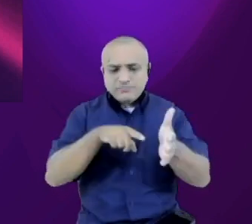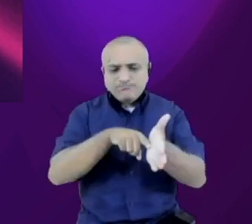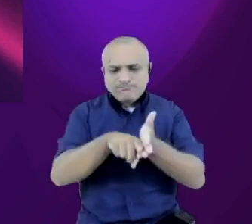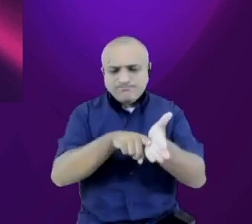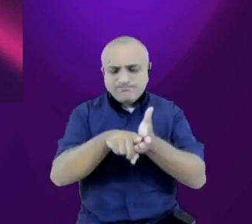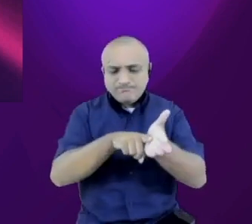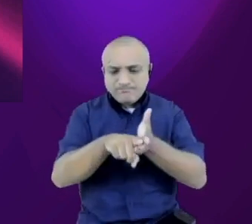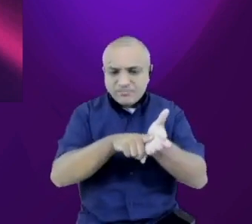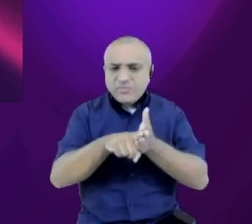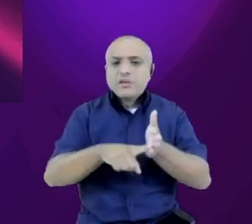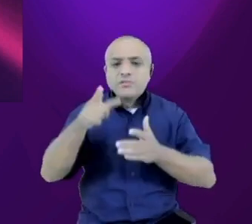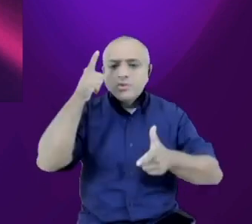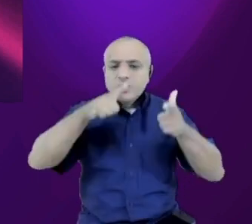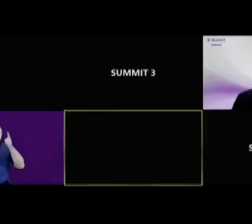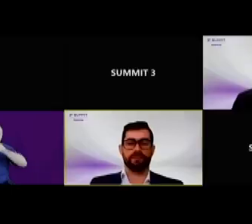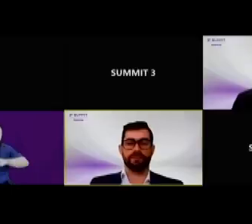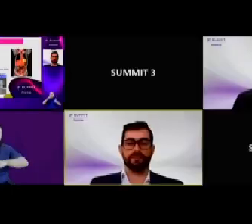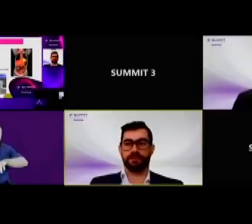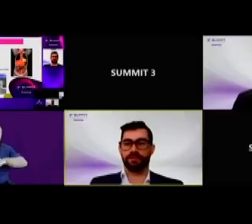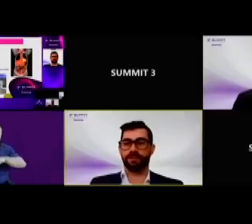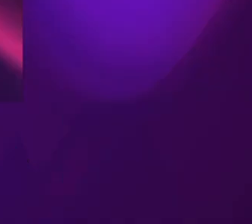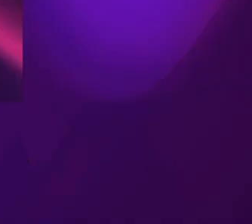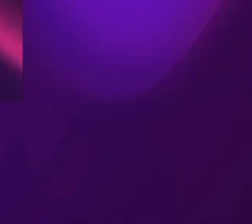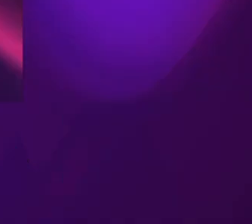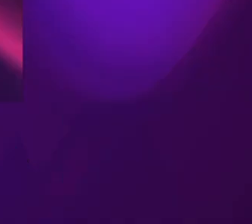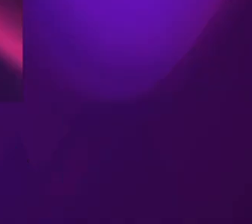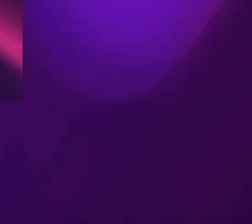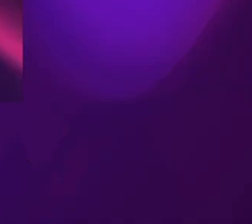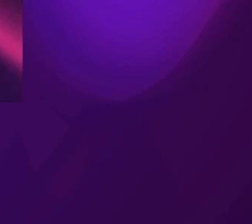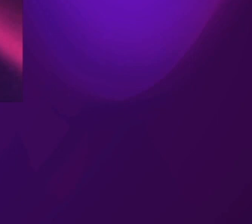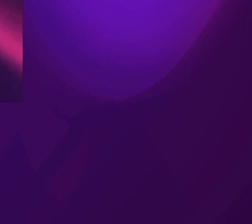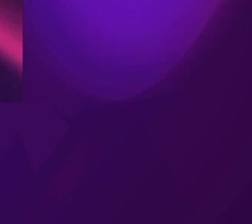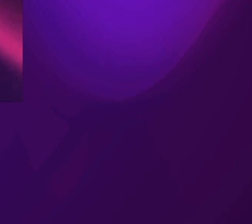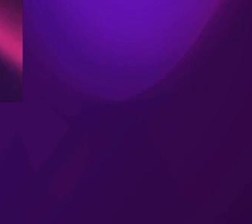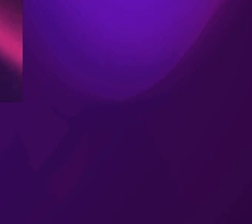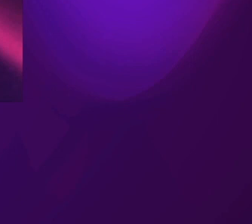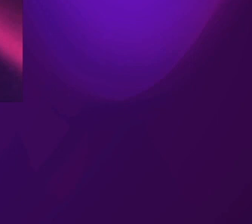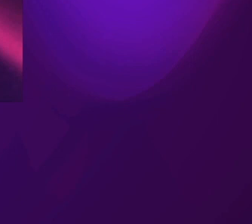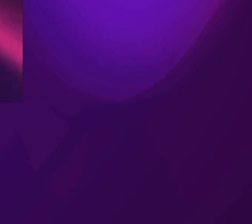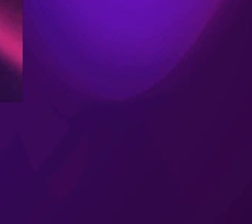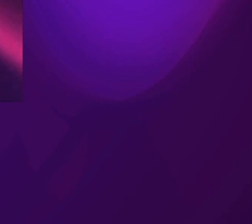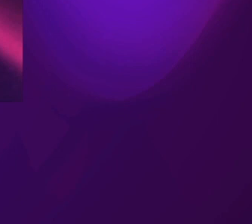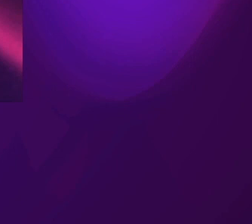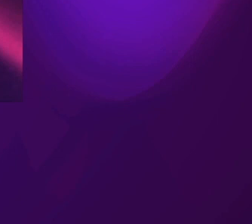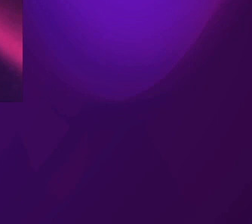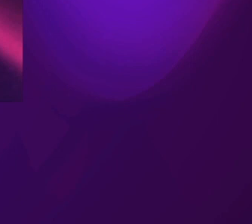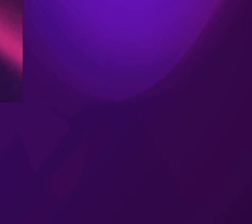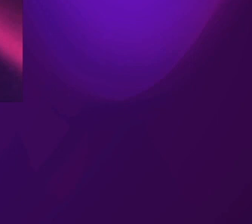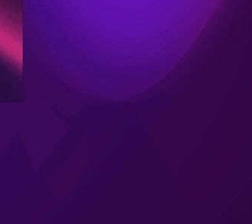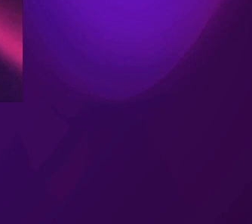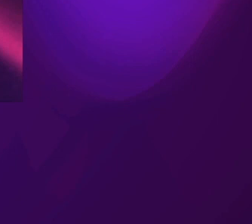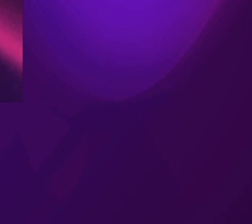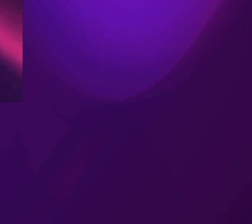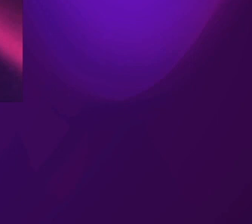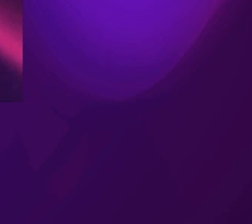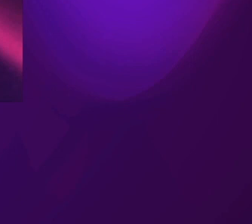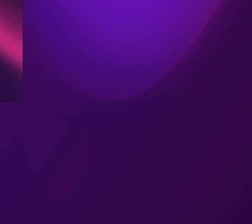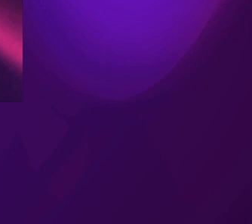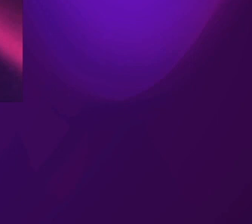né, com ganho de eficiência, com a introdução de novos métodos, o que foi acelerado a partir da década de 70, com a introdução de novos métodos